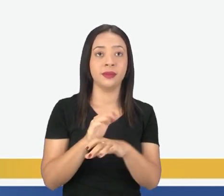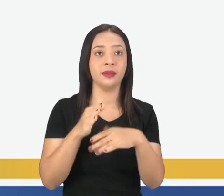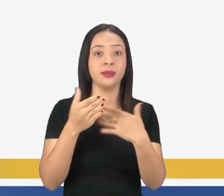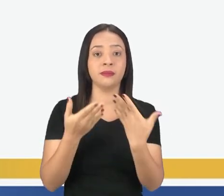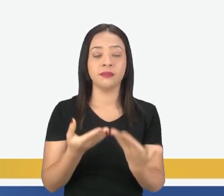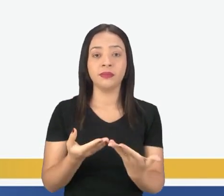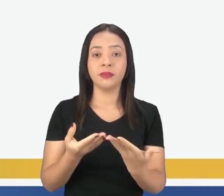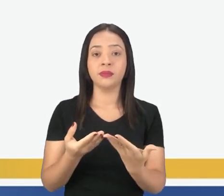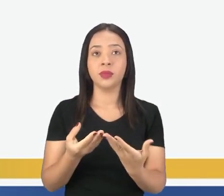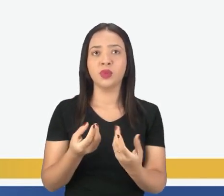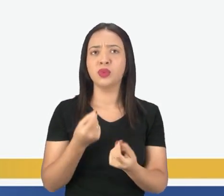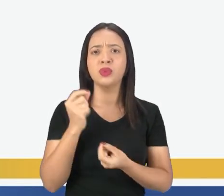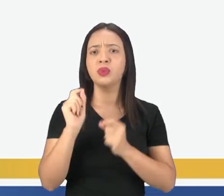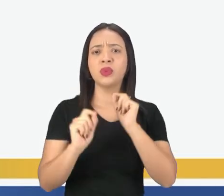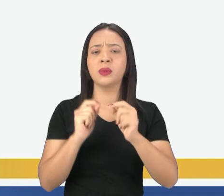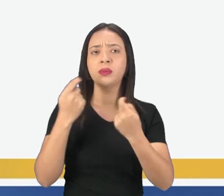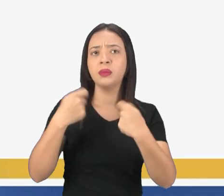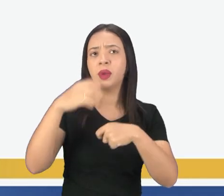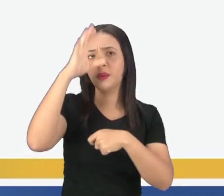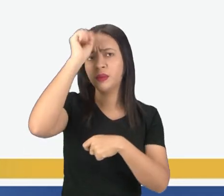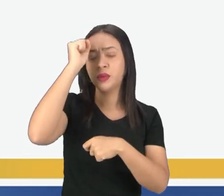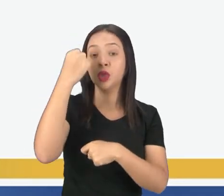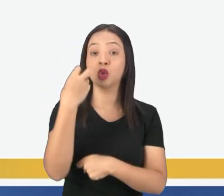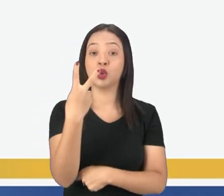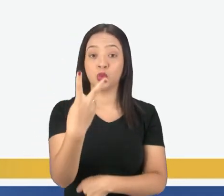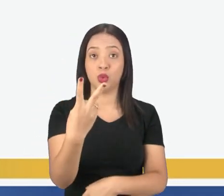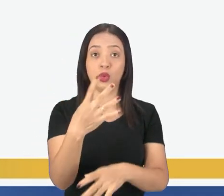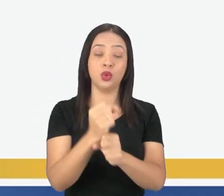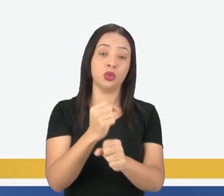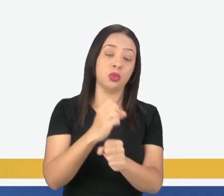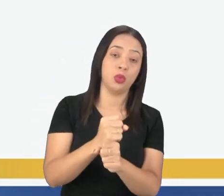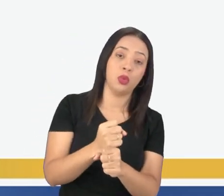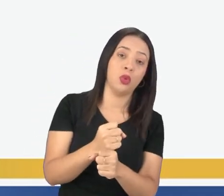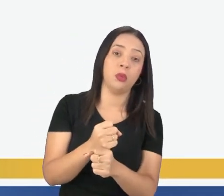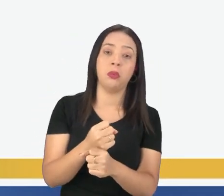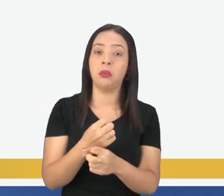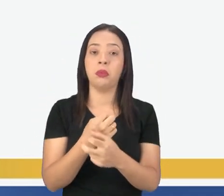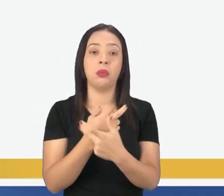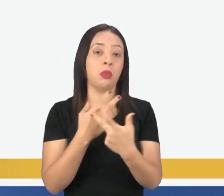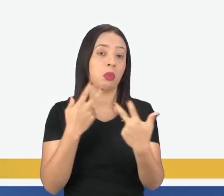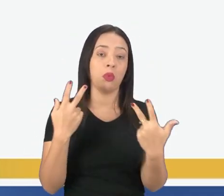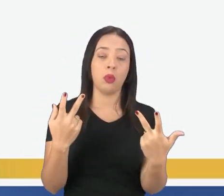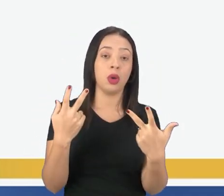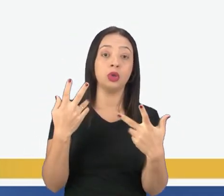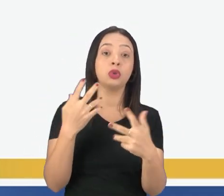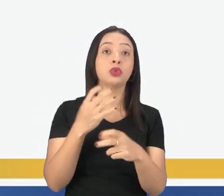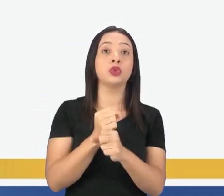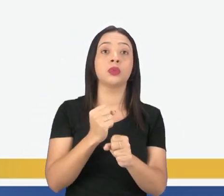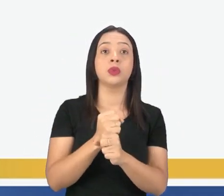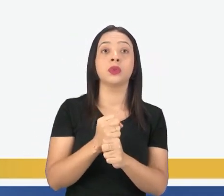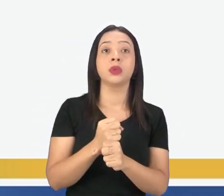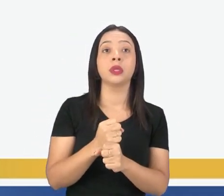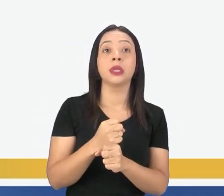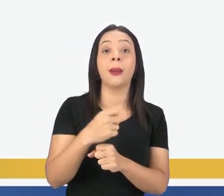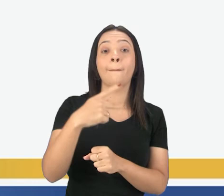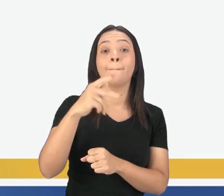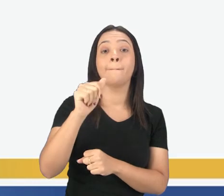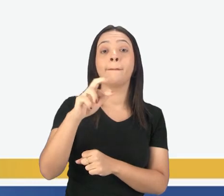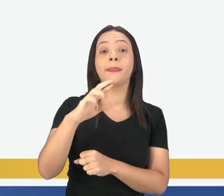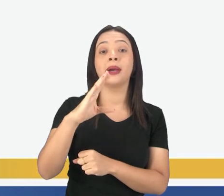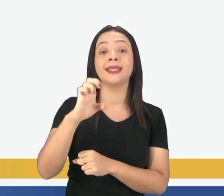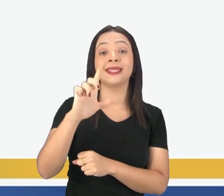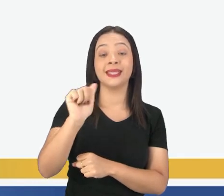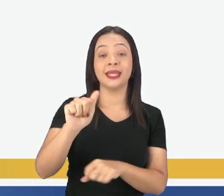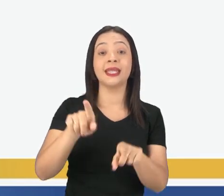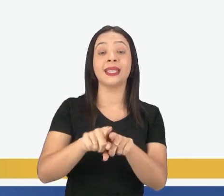E aí, quais são os termos? Os dois números usados em cima, ou 2 ou 3, esses números são parcelas, e a soma ou total,